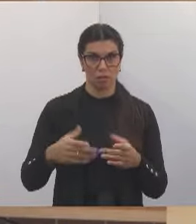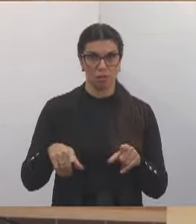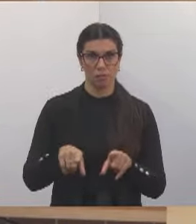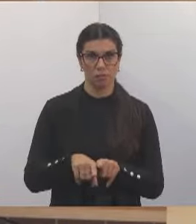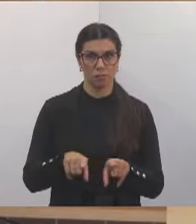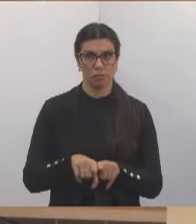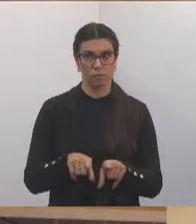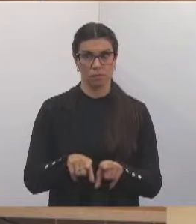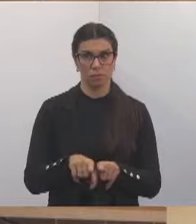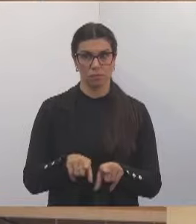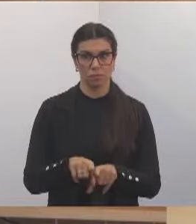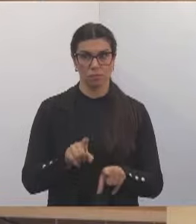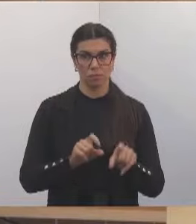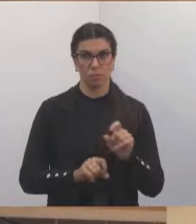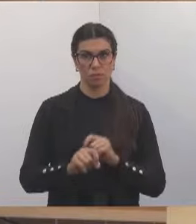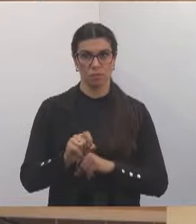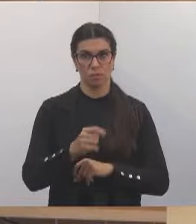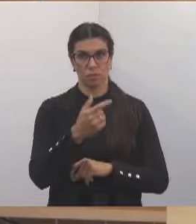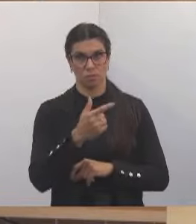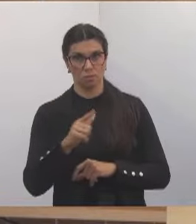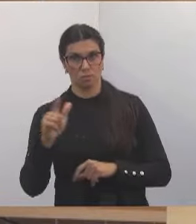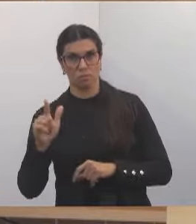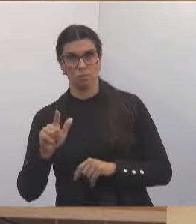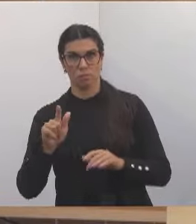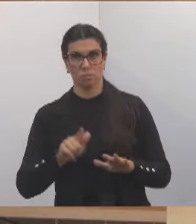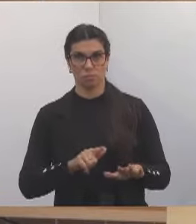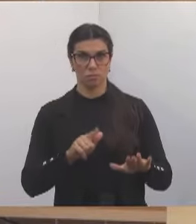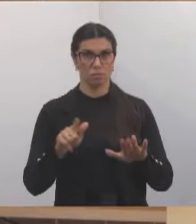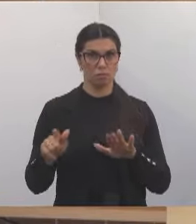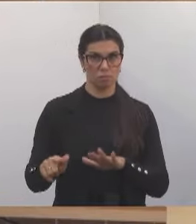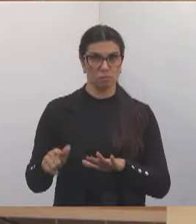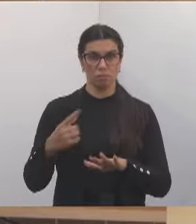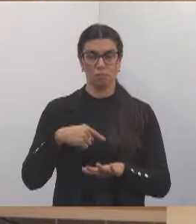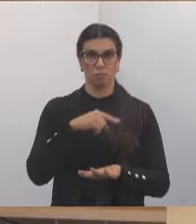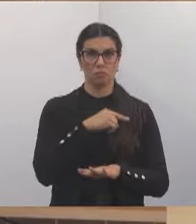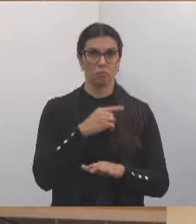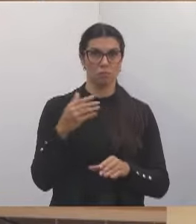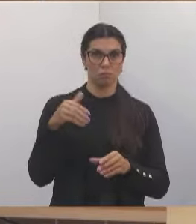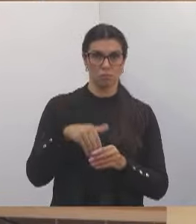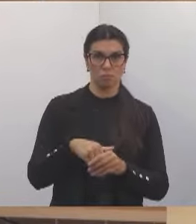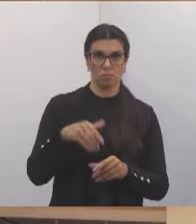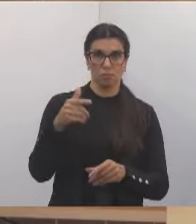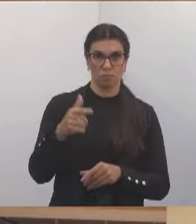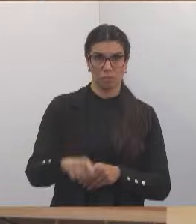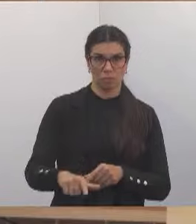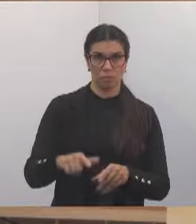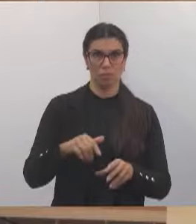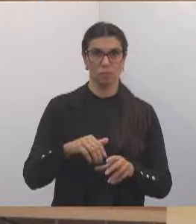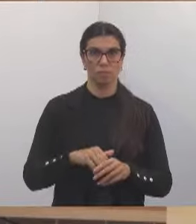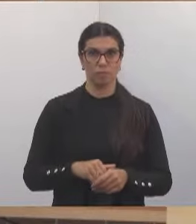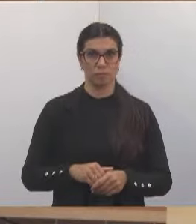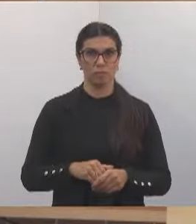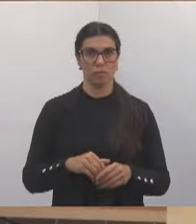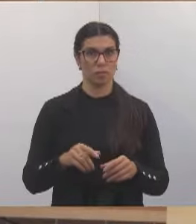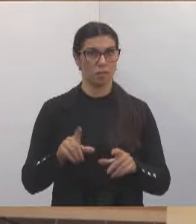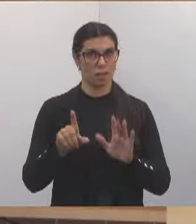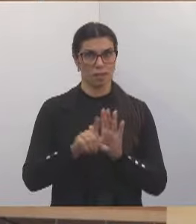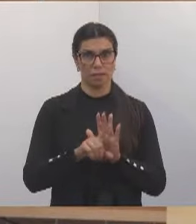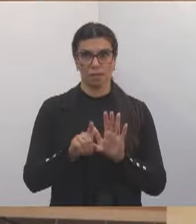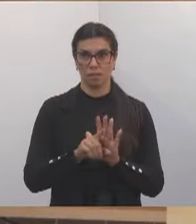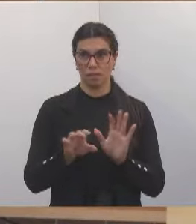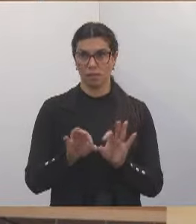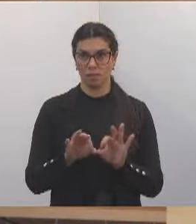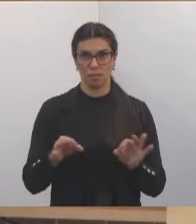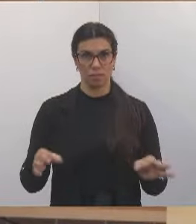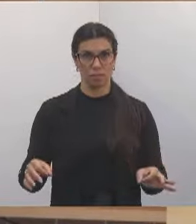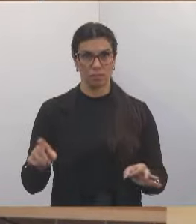ser votado a semana que vem. Então, é uma lei complexa, não é uma lei simples. Isso aqui vai